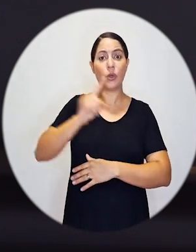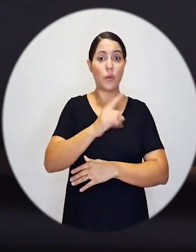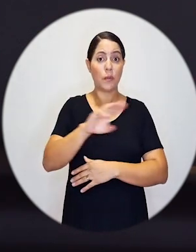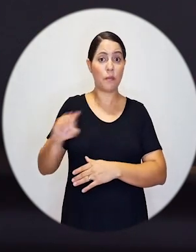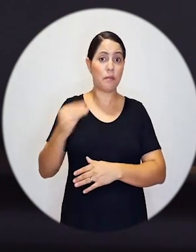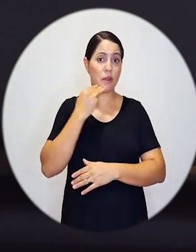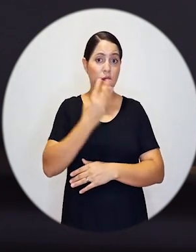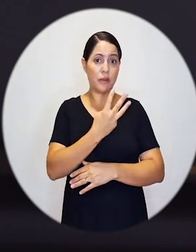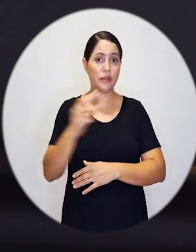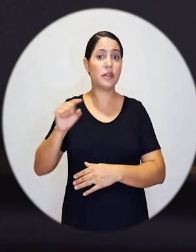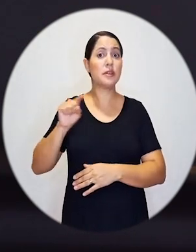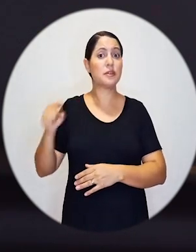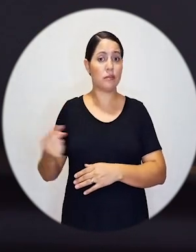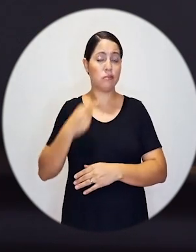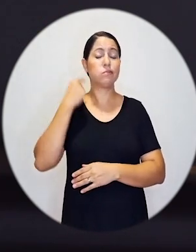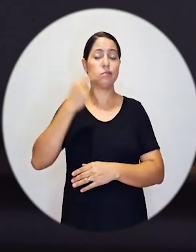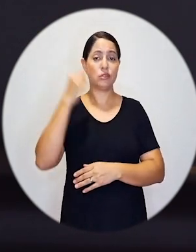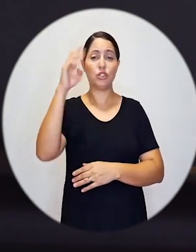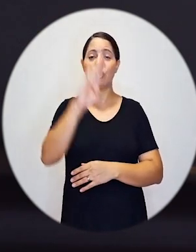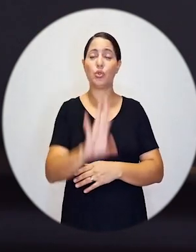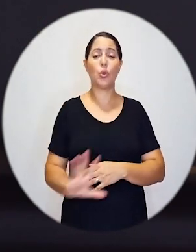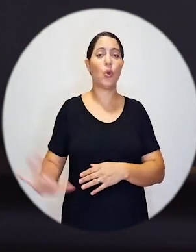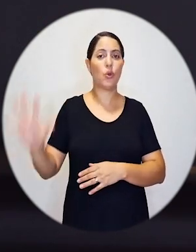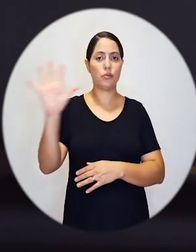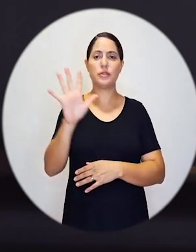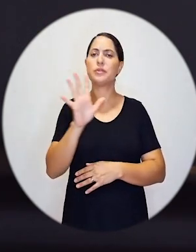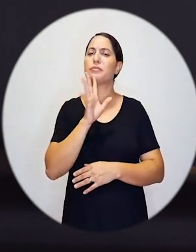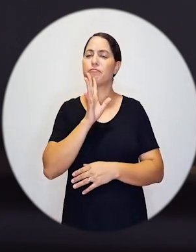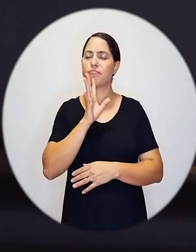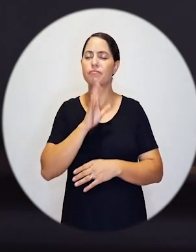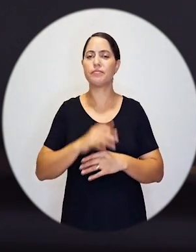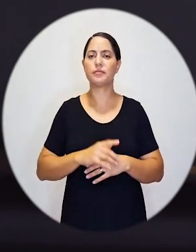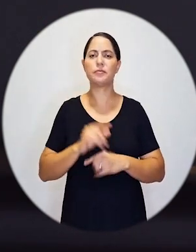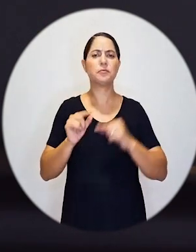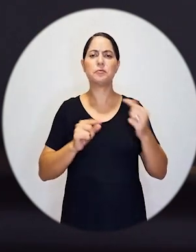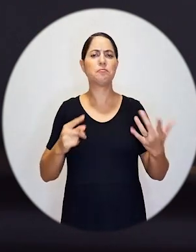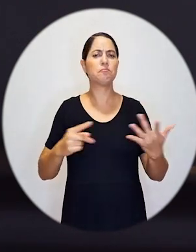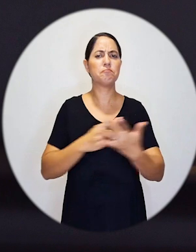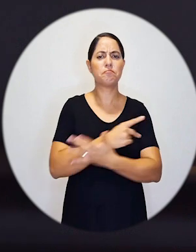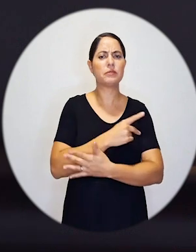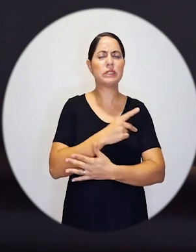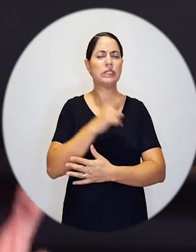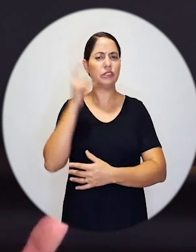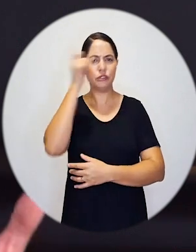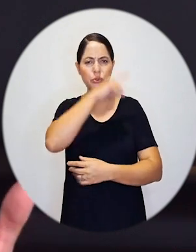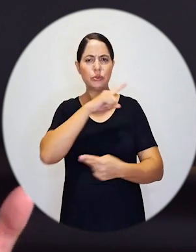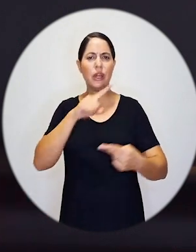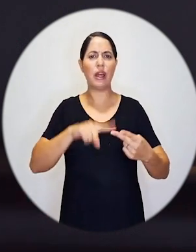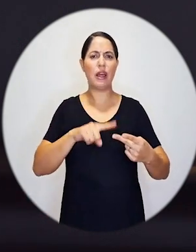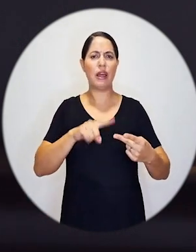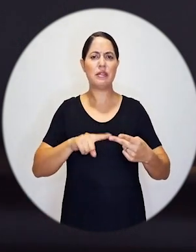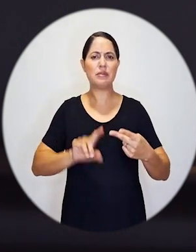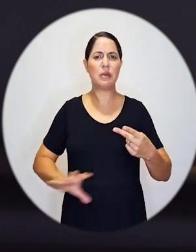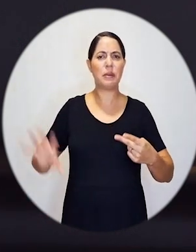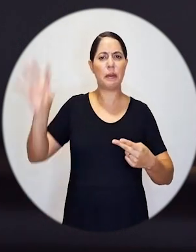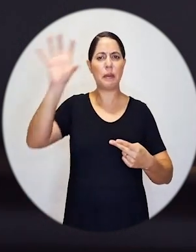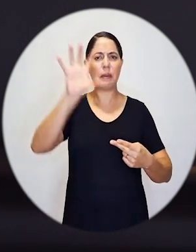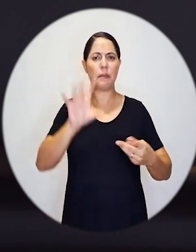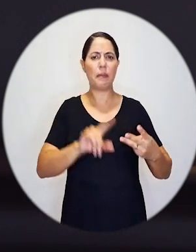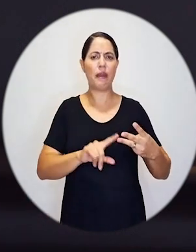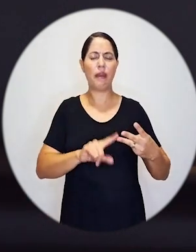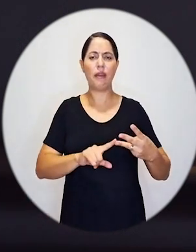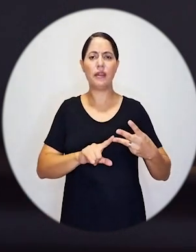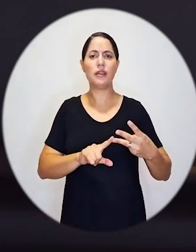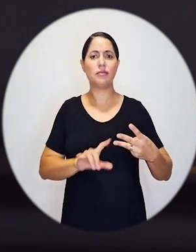de 1.300.000 advogados e advogadas do país, identificando dificuldades, peculiaridades